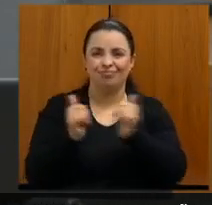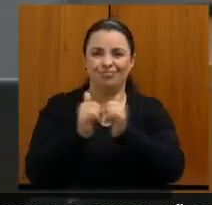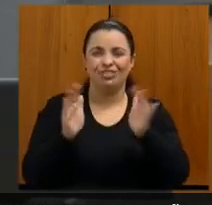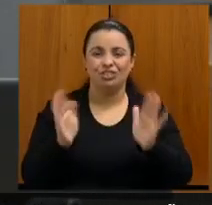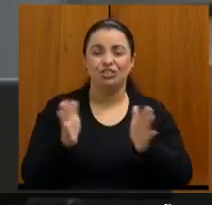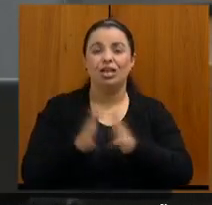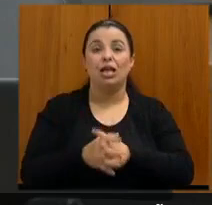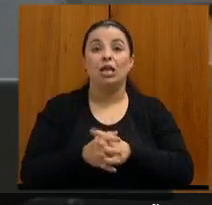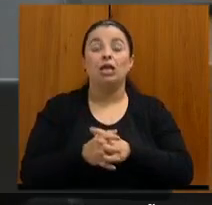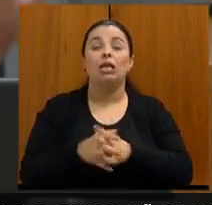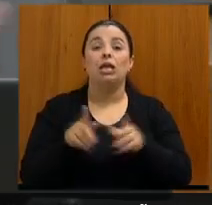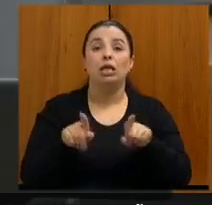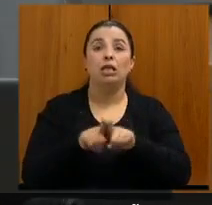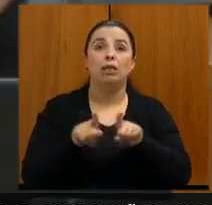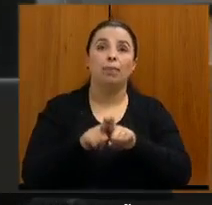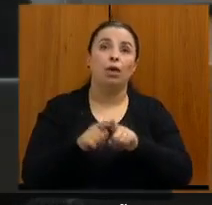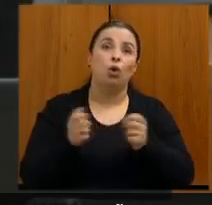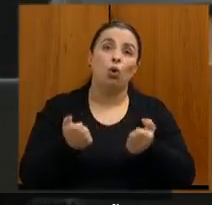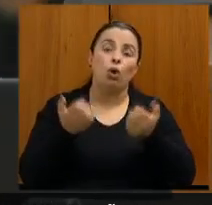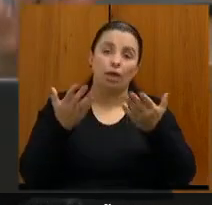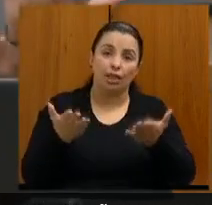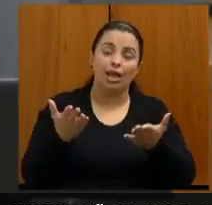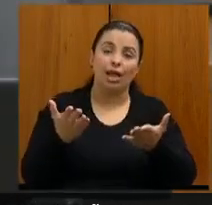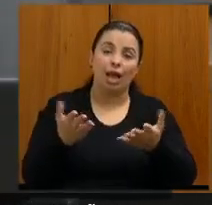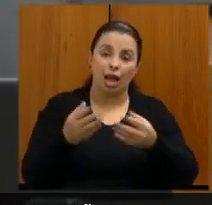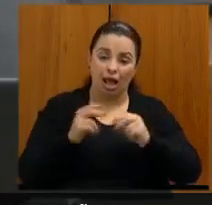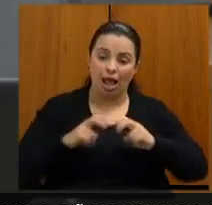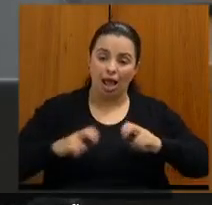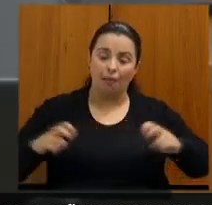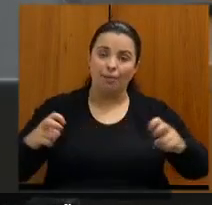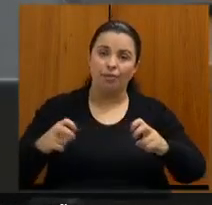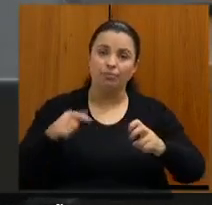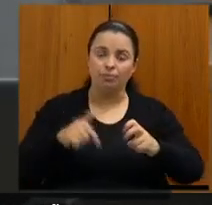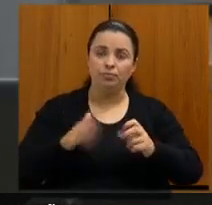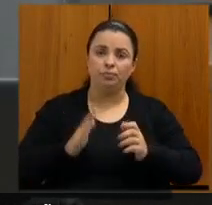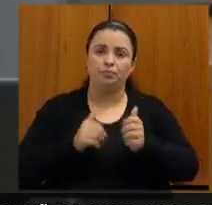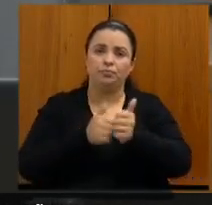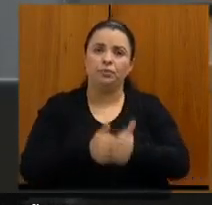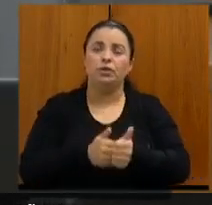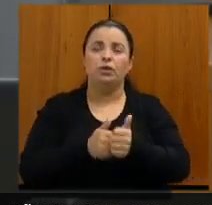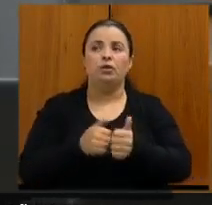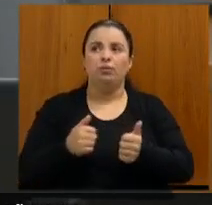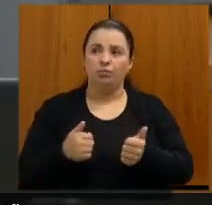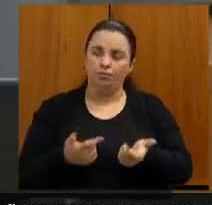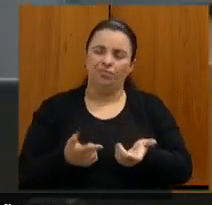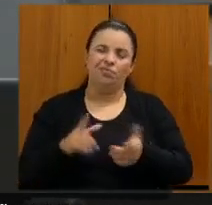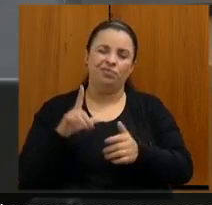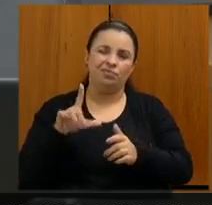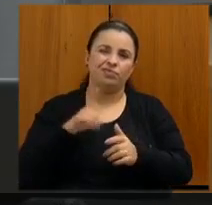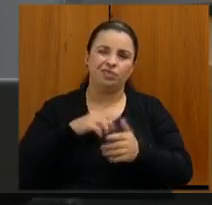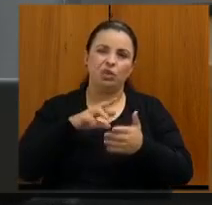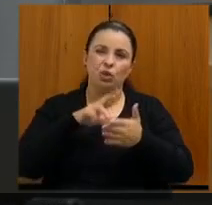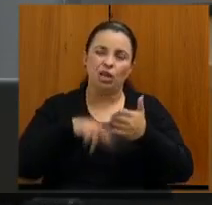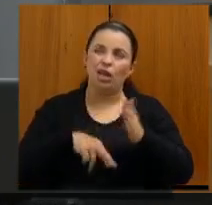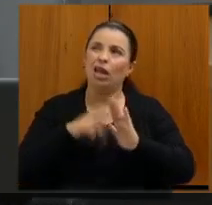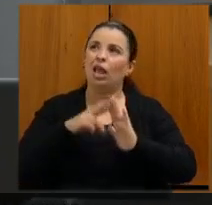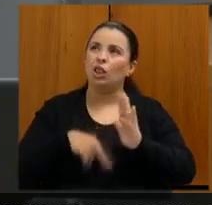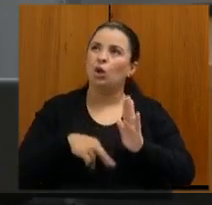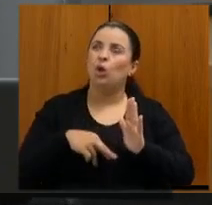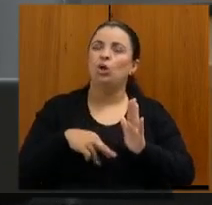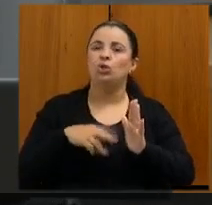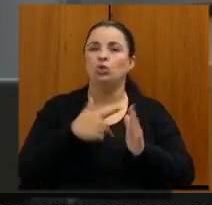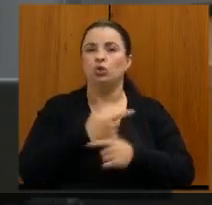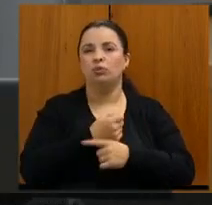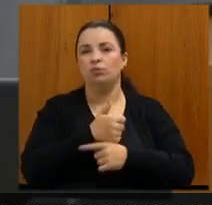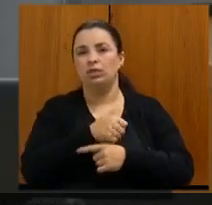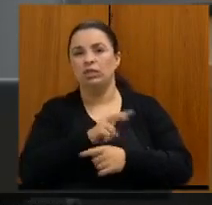e colocar a mesa e a mesa mais uma vez né ela já acompanhou historicamente tem o relatório de 2015 a 2018